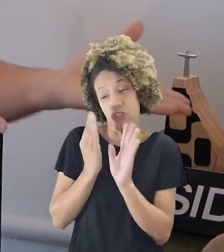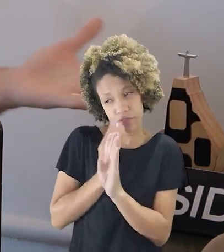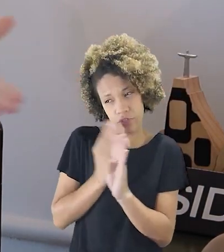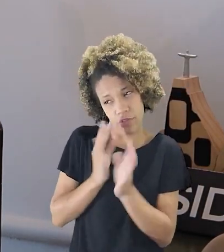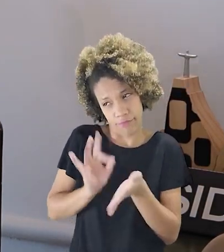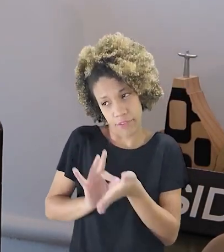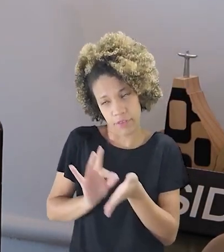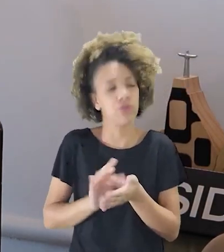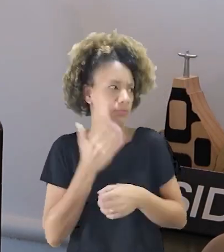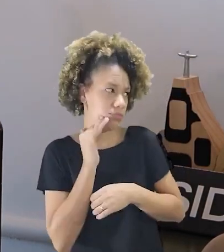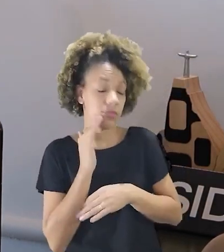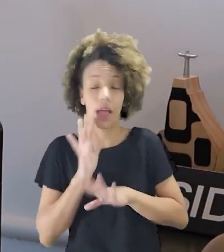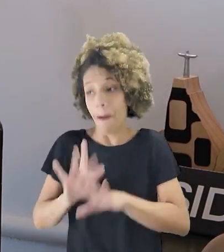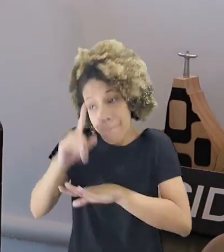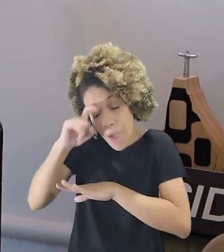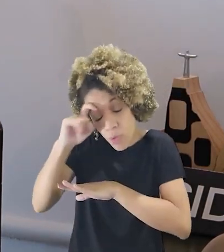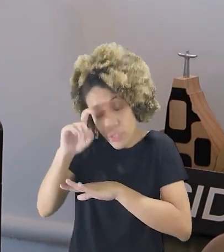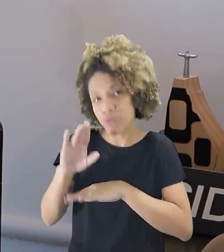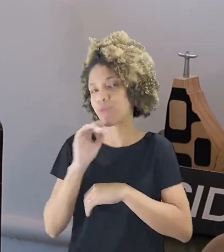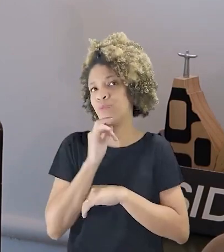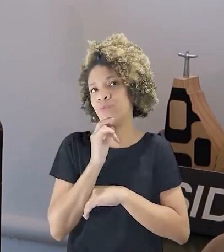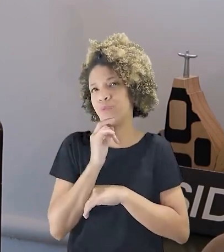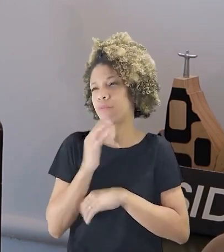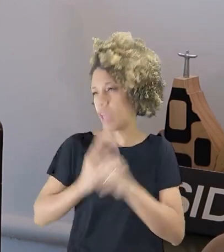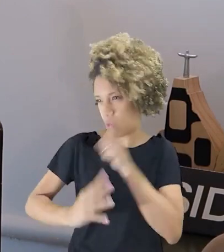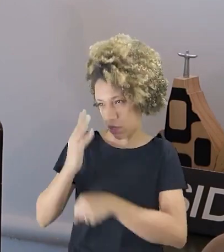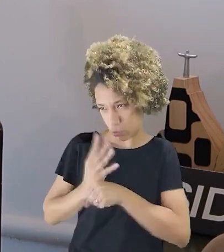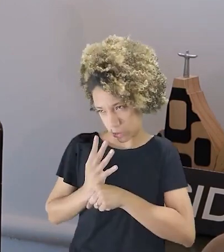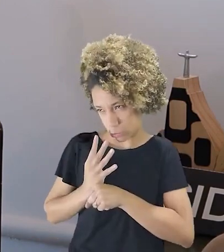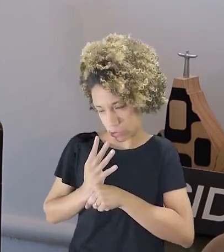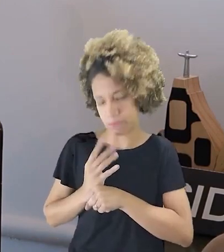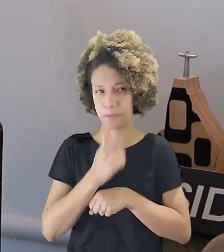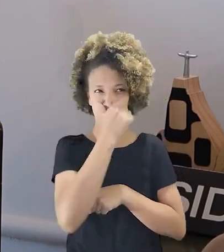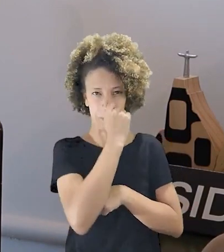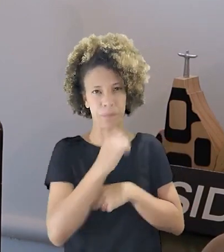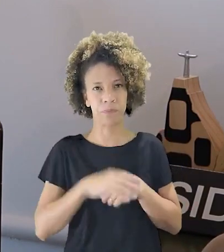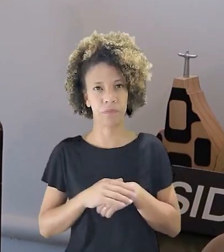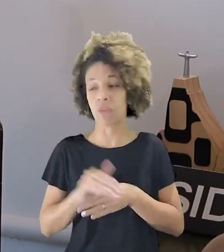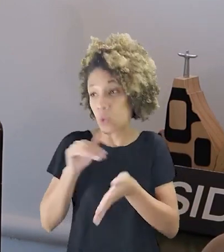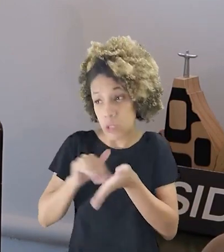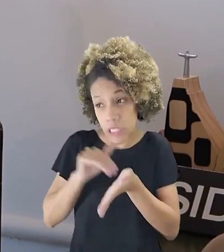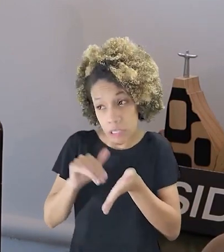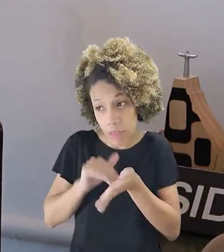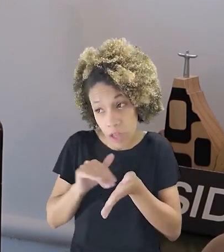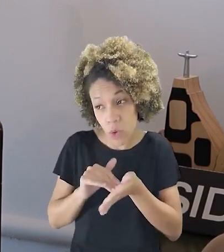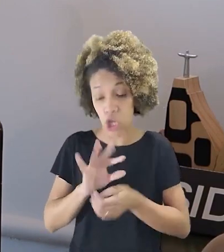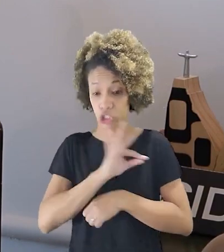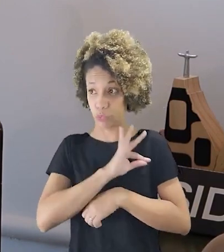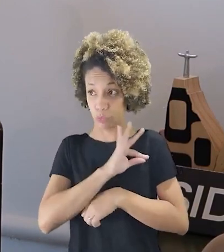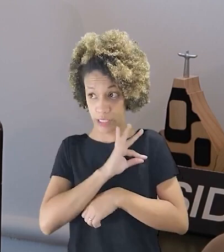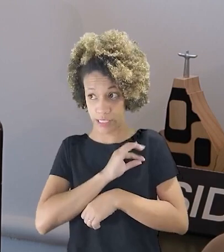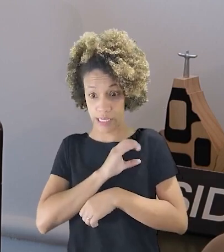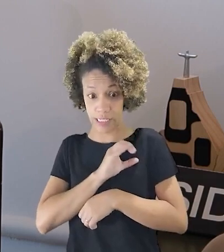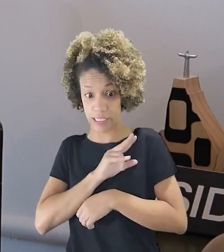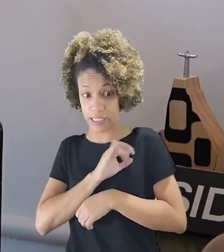Essa é a verdade. Tá bom. Maurício, há 4 anos, o secretário de Polícia